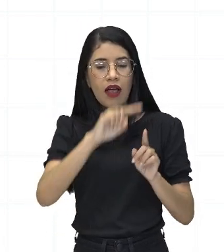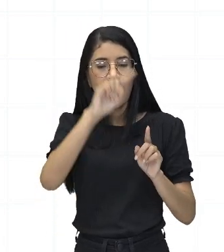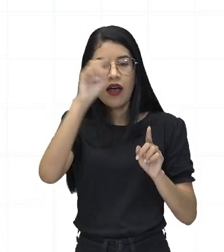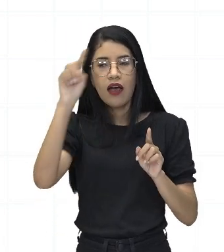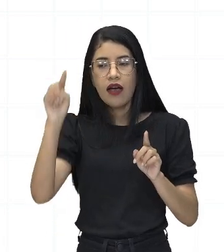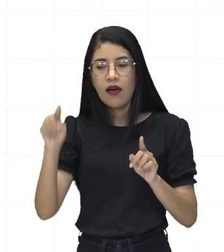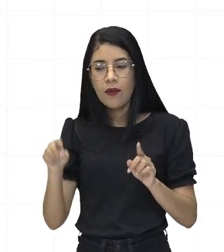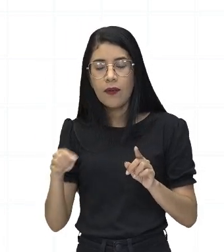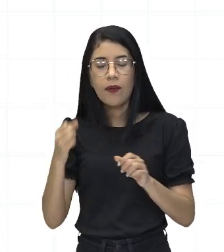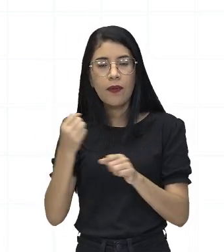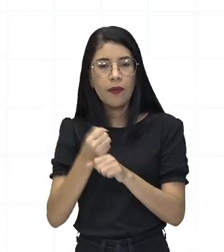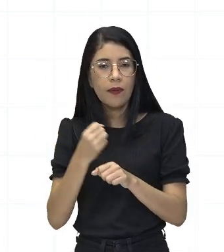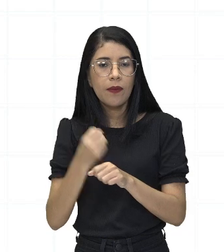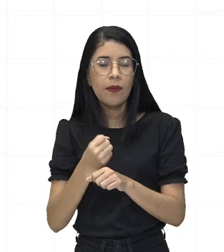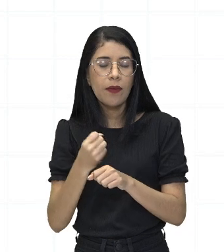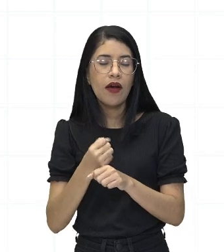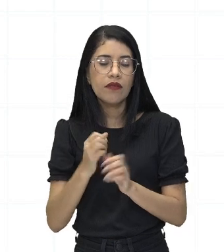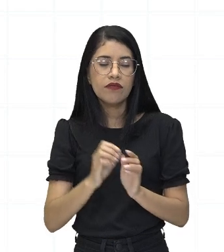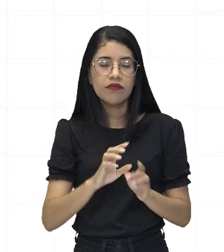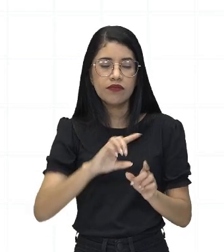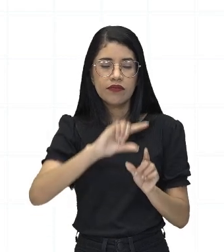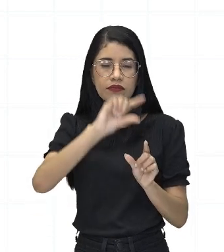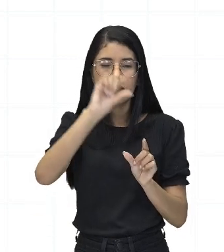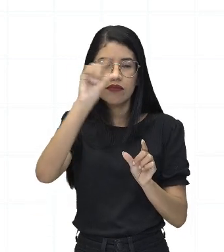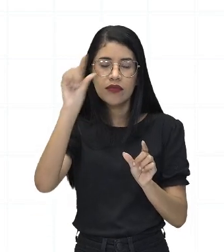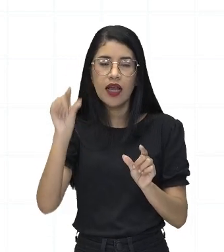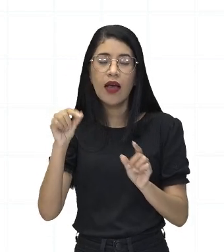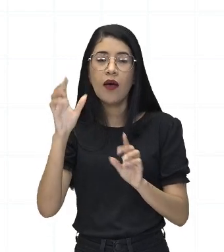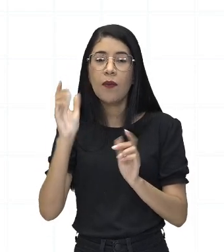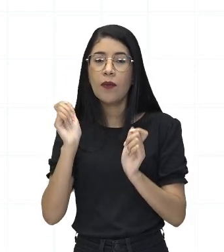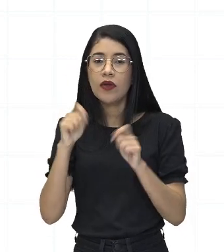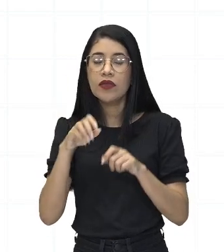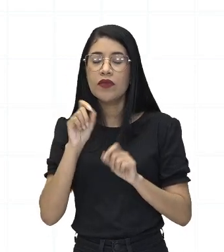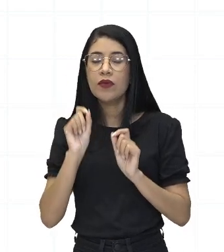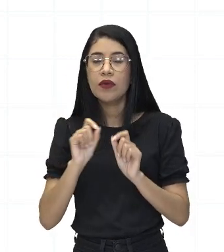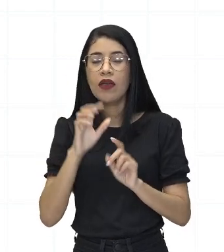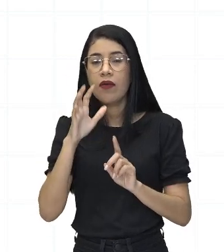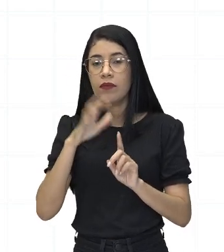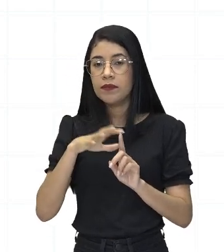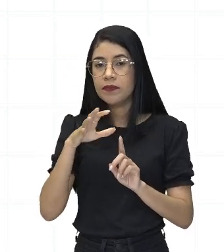em homenagem, e dentro desse arco ele fazia, através de